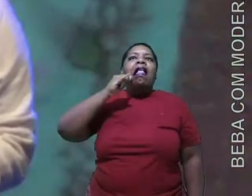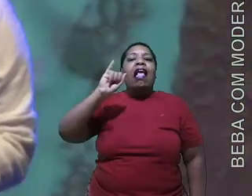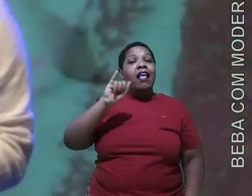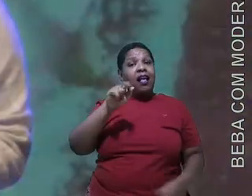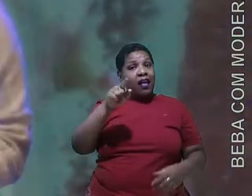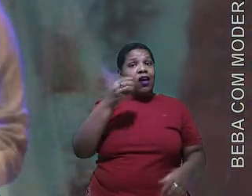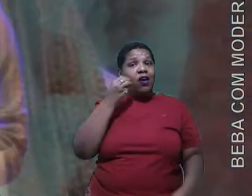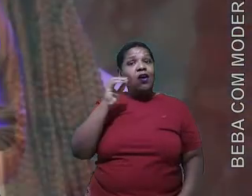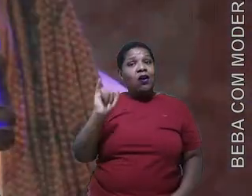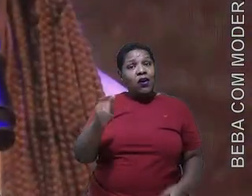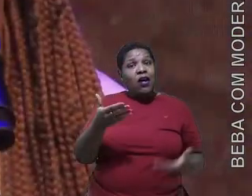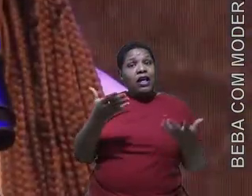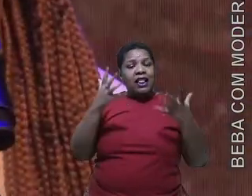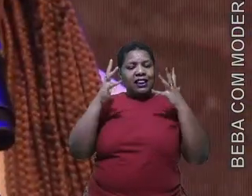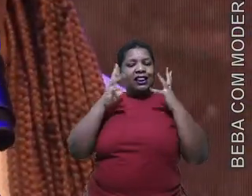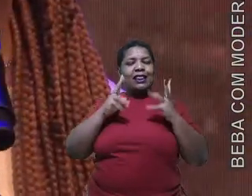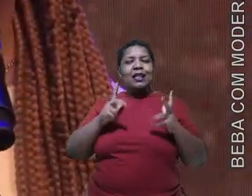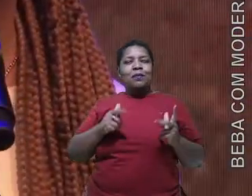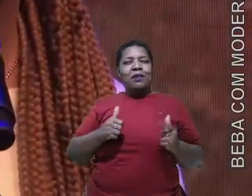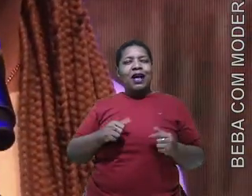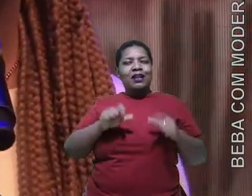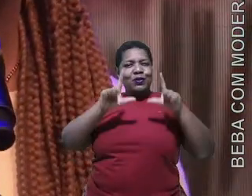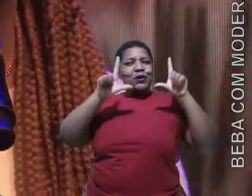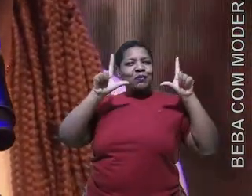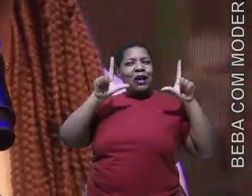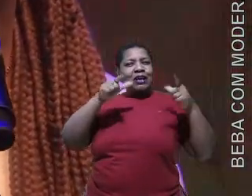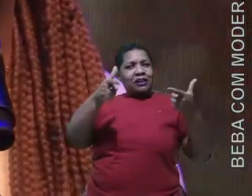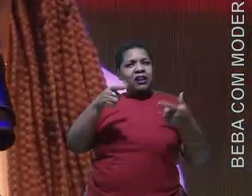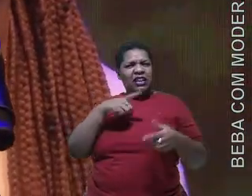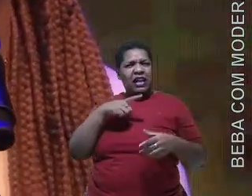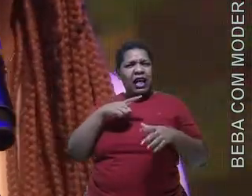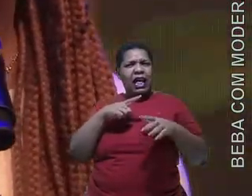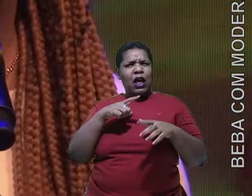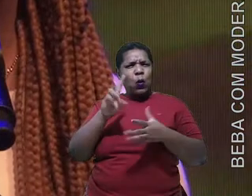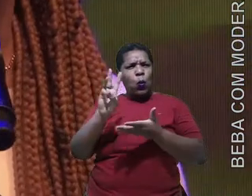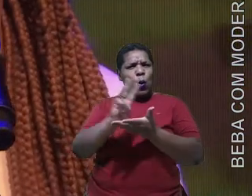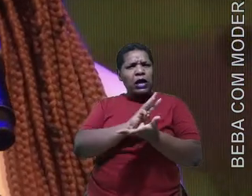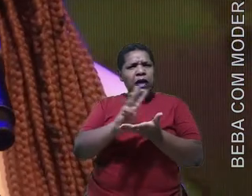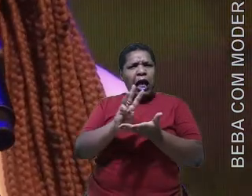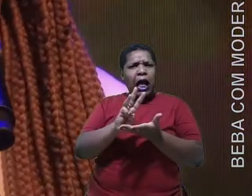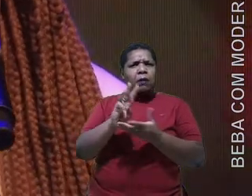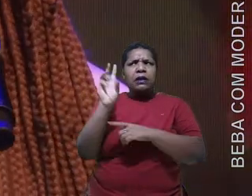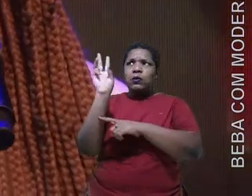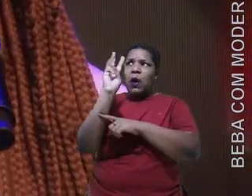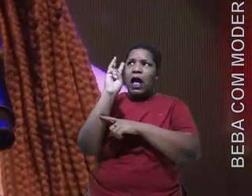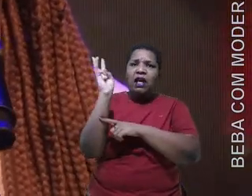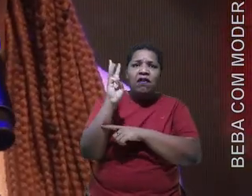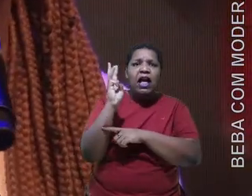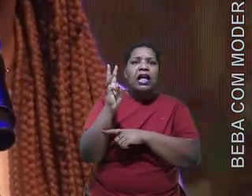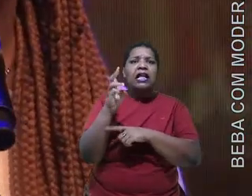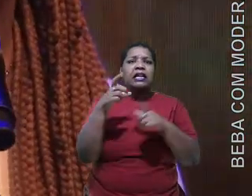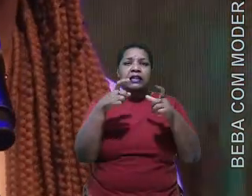se ele possui imagem na internet então se você tem seu WhatsApp no lugar de algum with se você está num gato de alguma internet